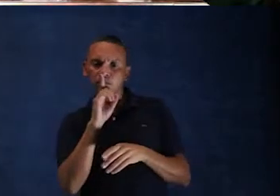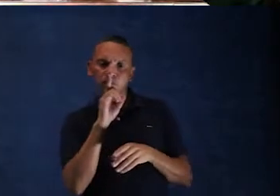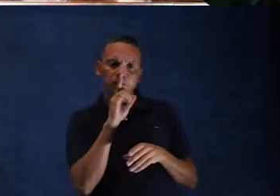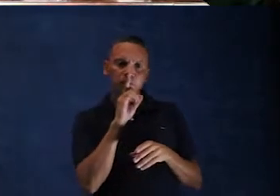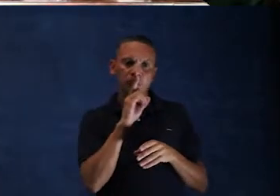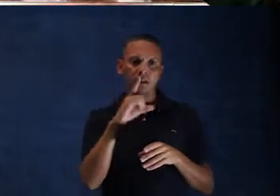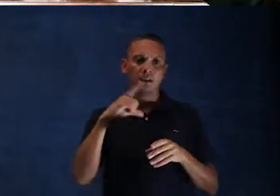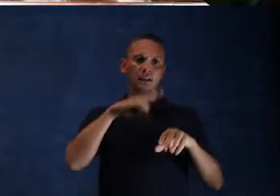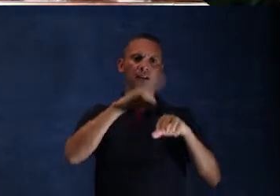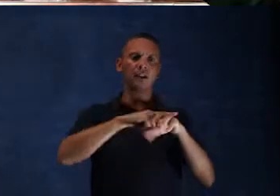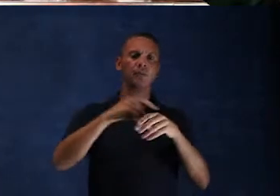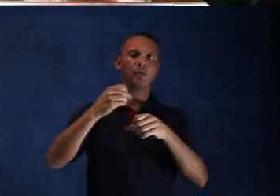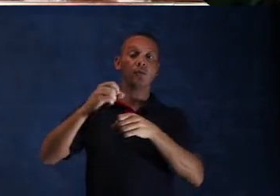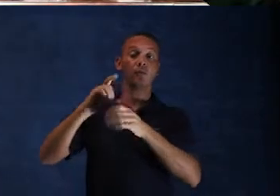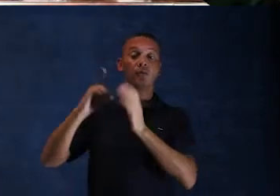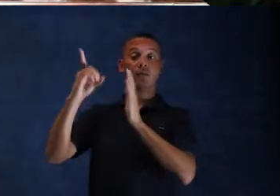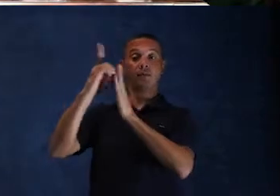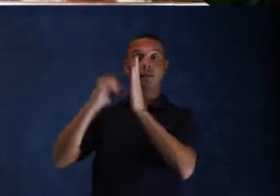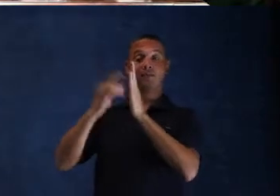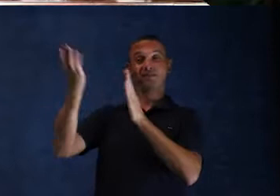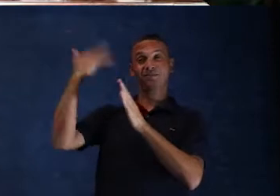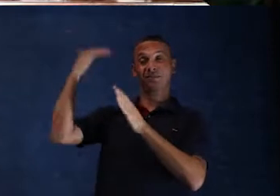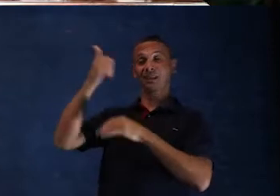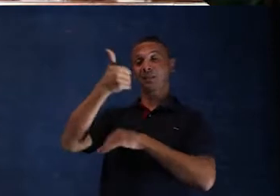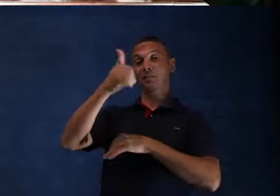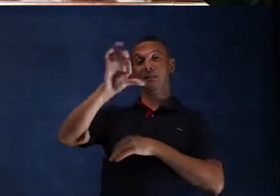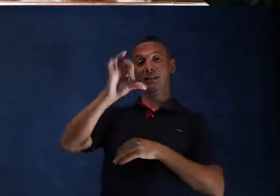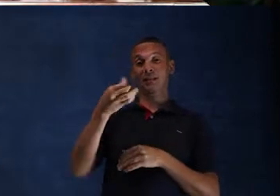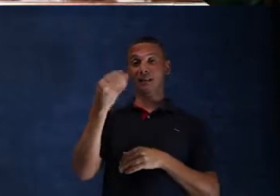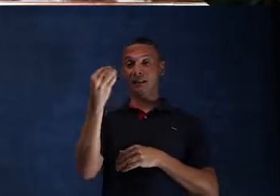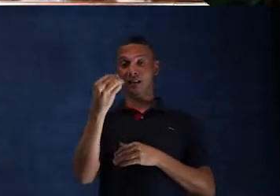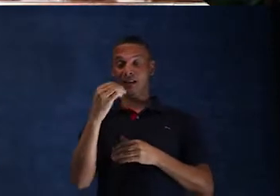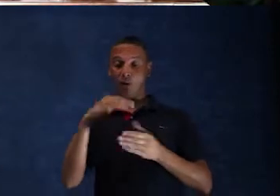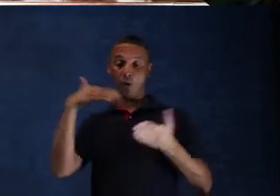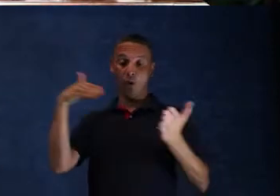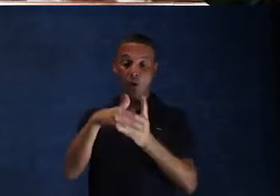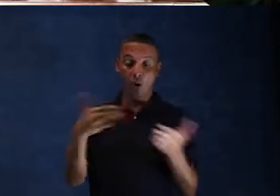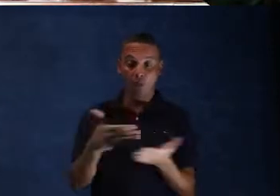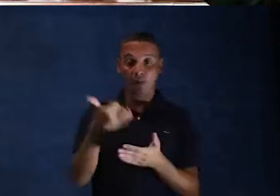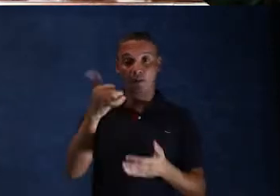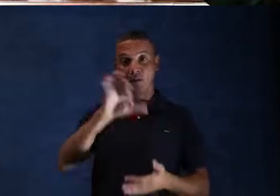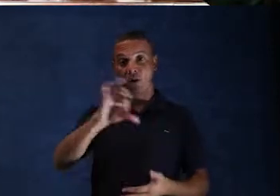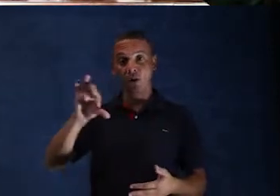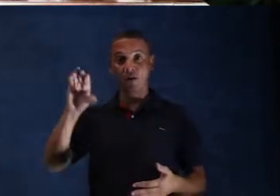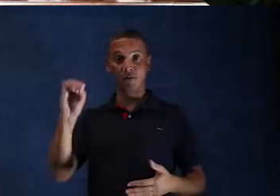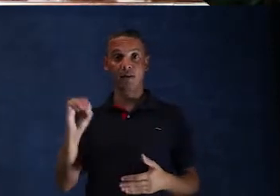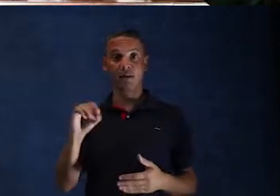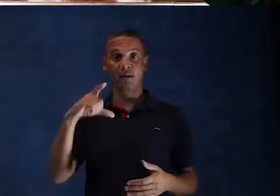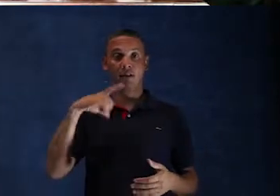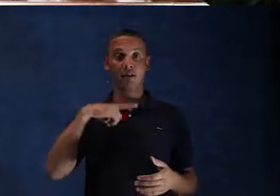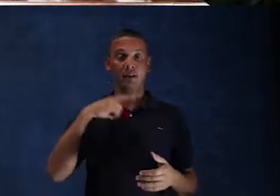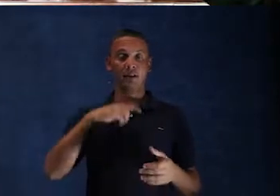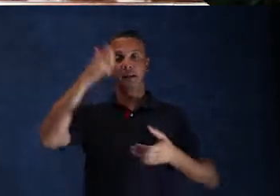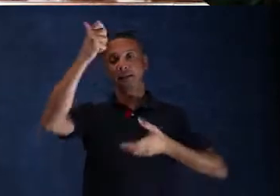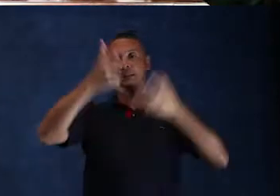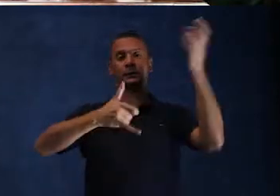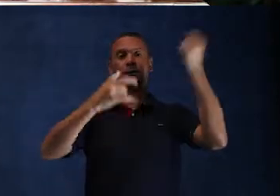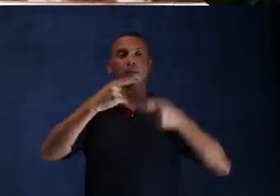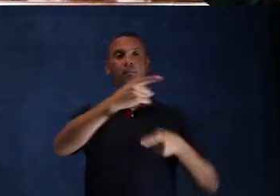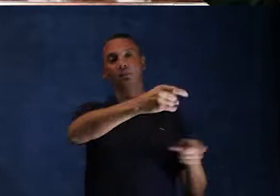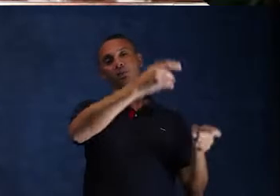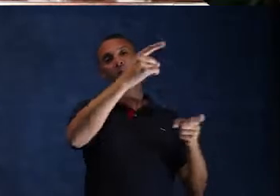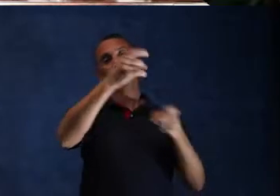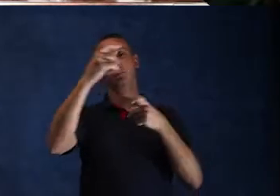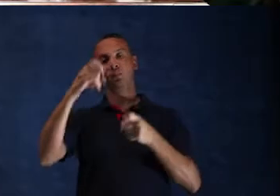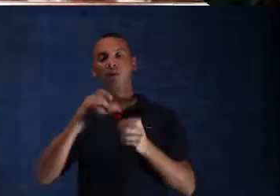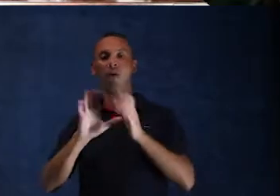dois tempos, um da década de 1960 e outro da de 1990, conforma o palco de assassinatos,